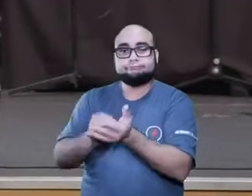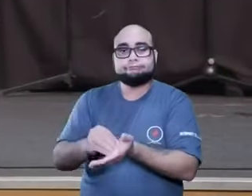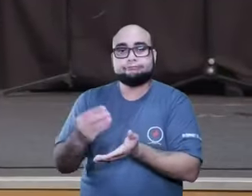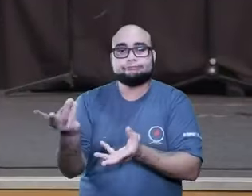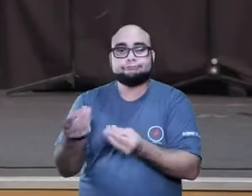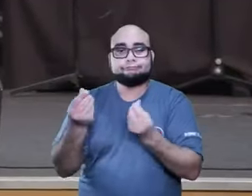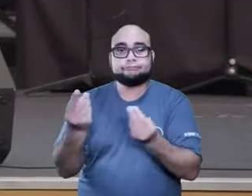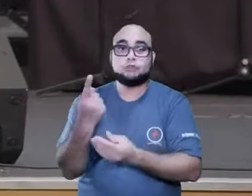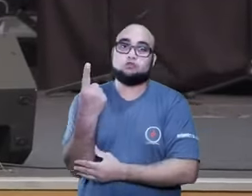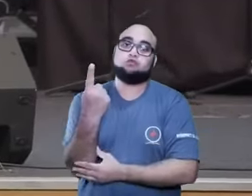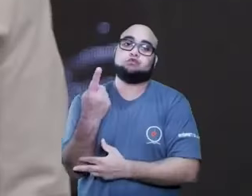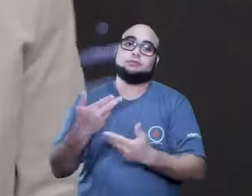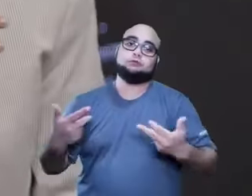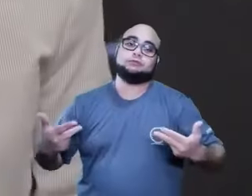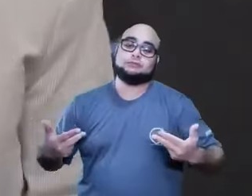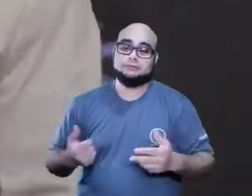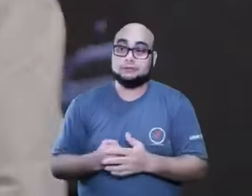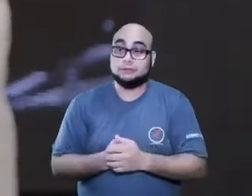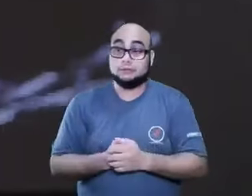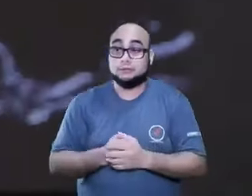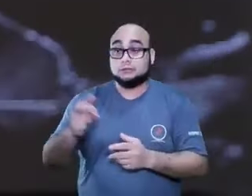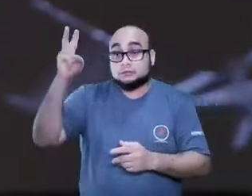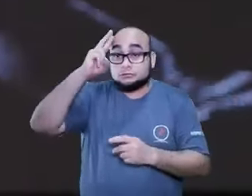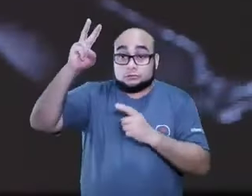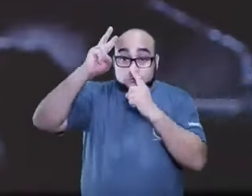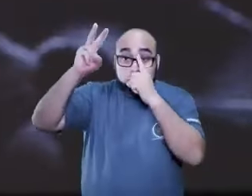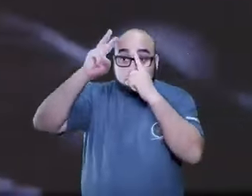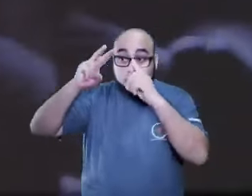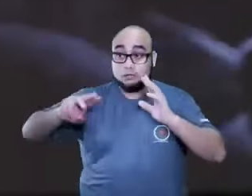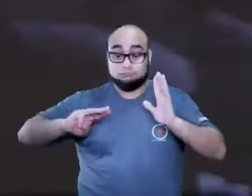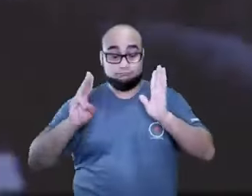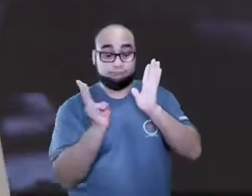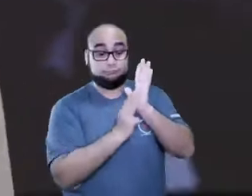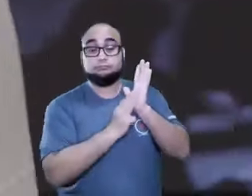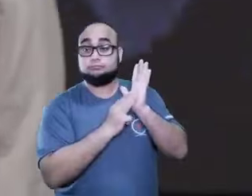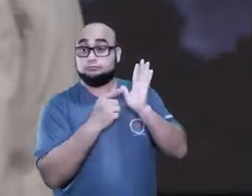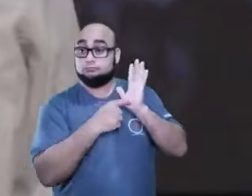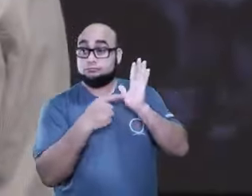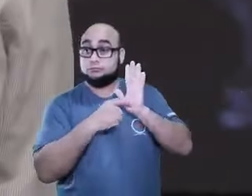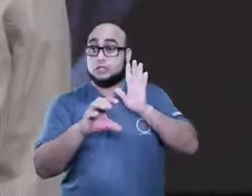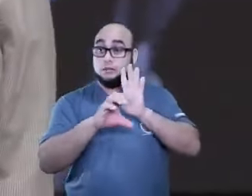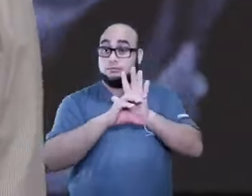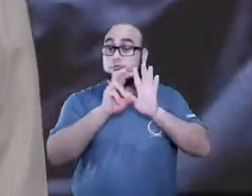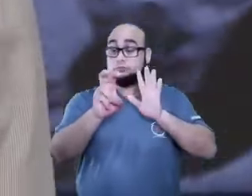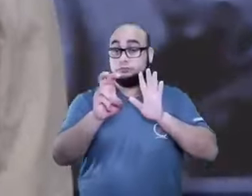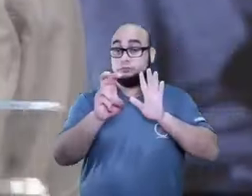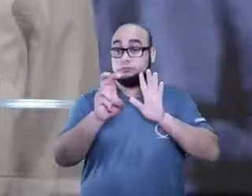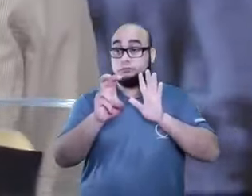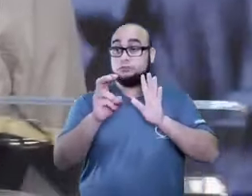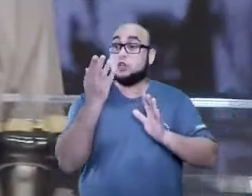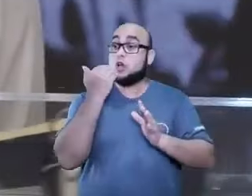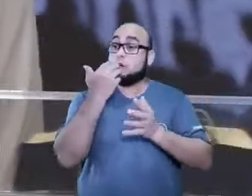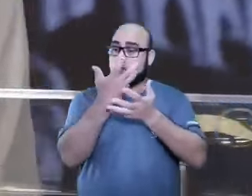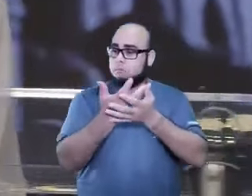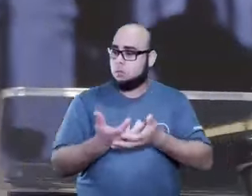E eu fiquei lembrando de Daniel capítulo 5. O banquete de Belsazar.